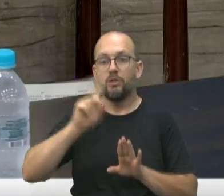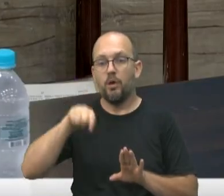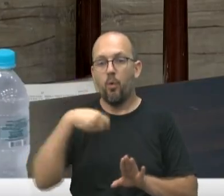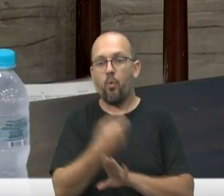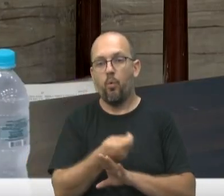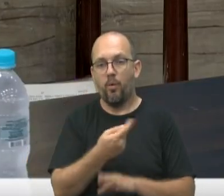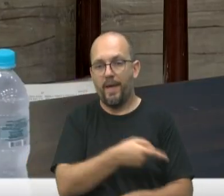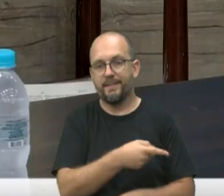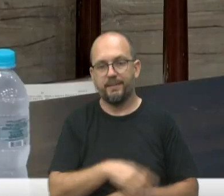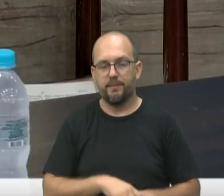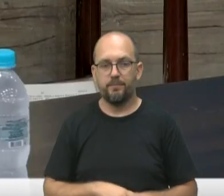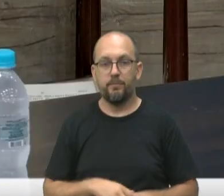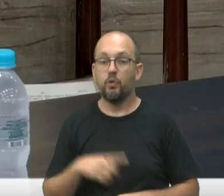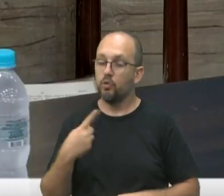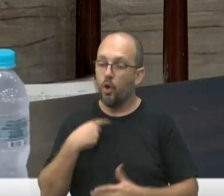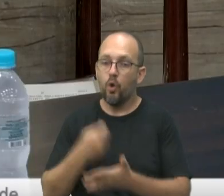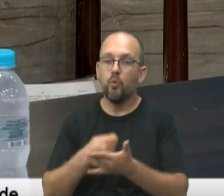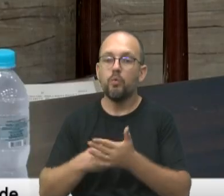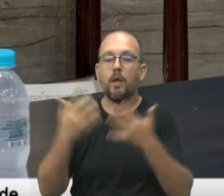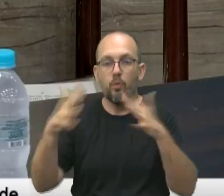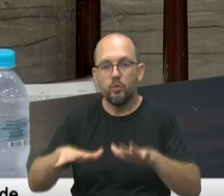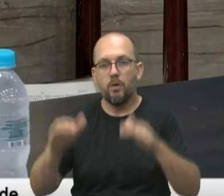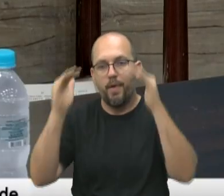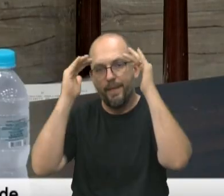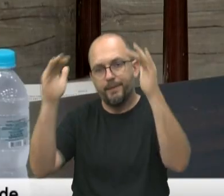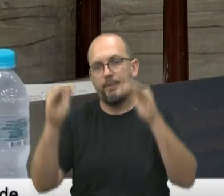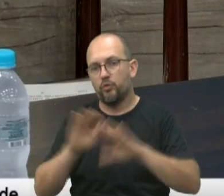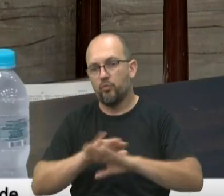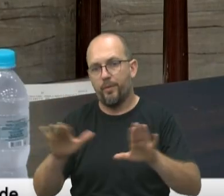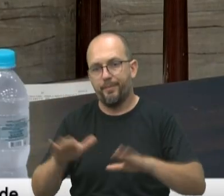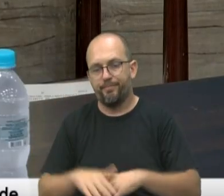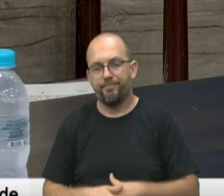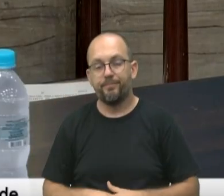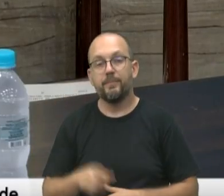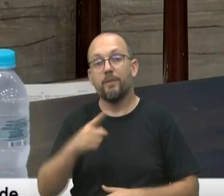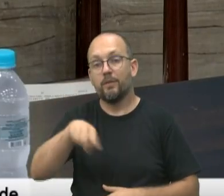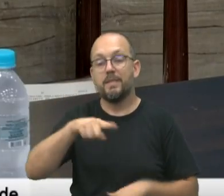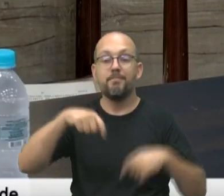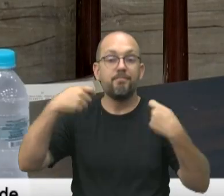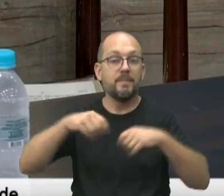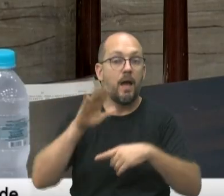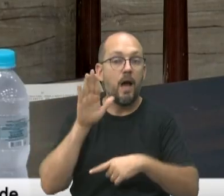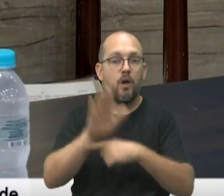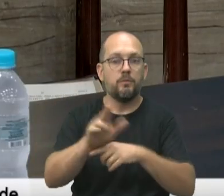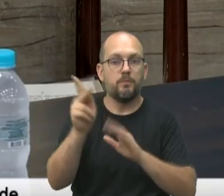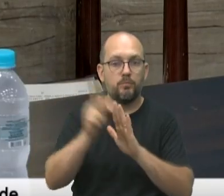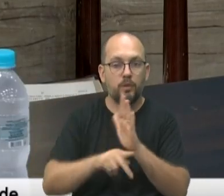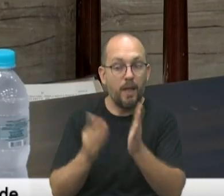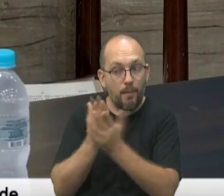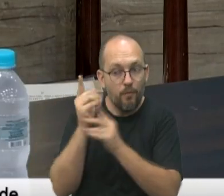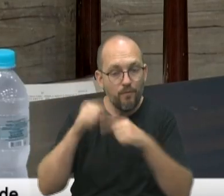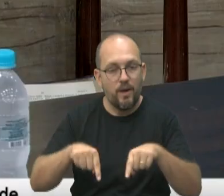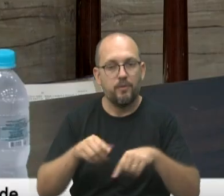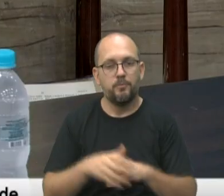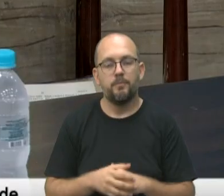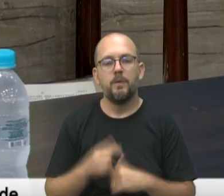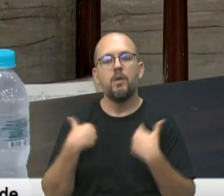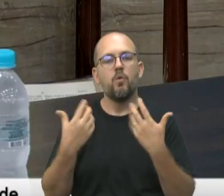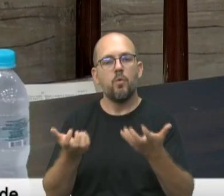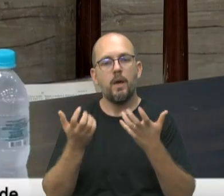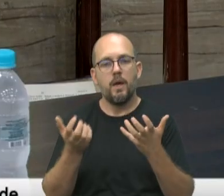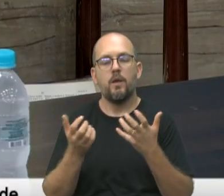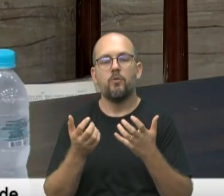que nós lutamos é por inclusão e por respeito. Então, vocês precisam ajudar esse projeto de lei a ser aprovado. Eu